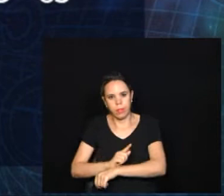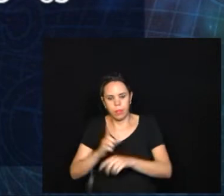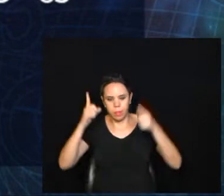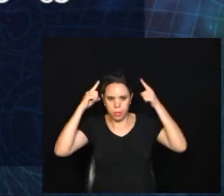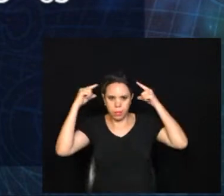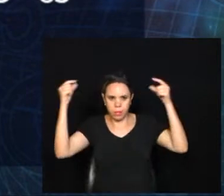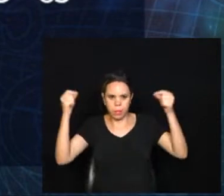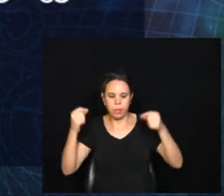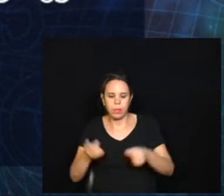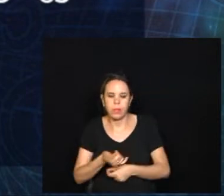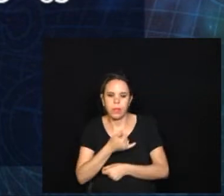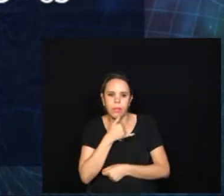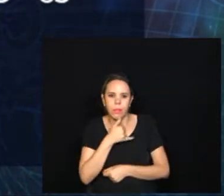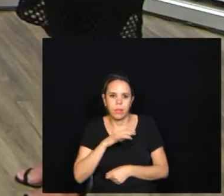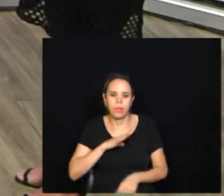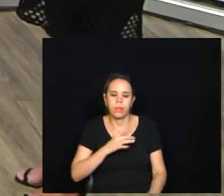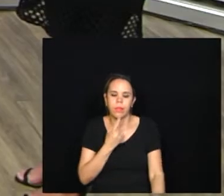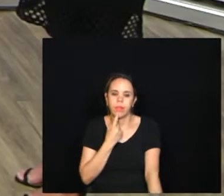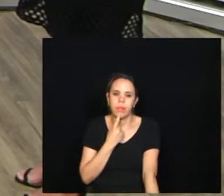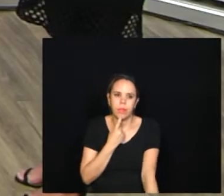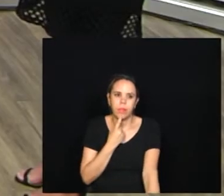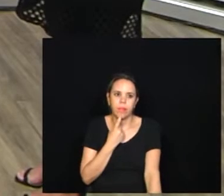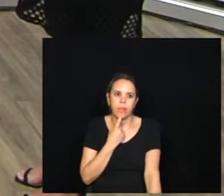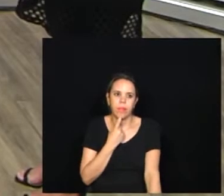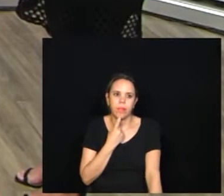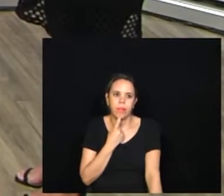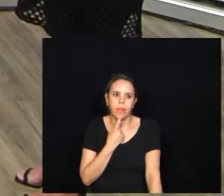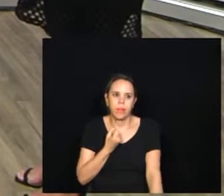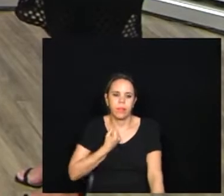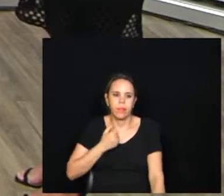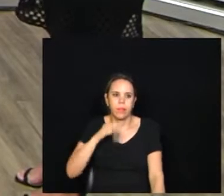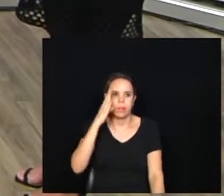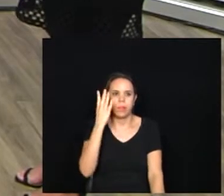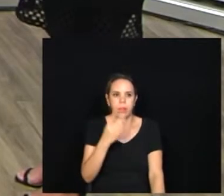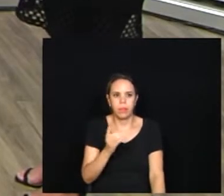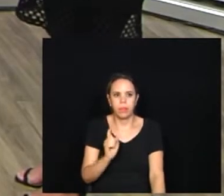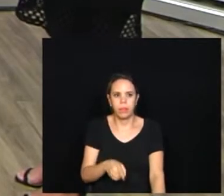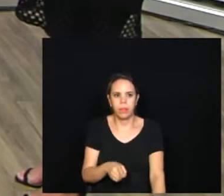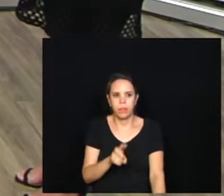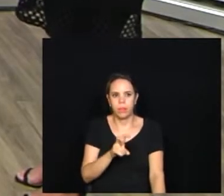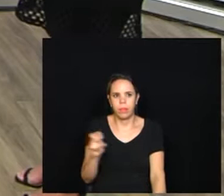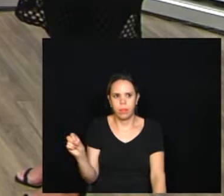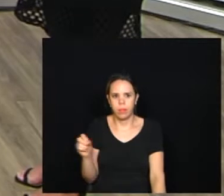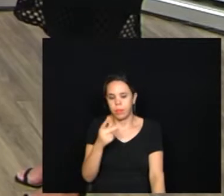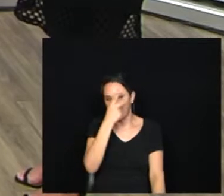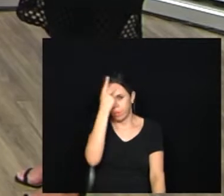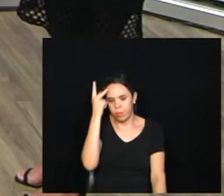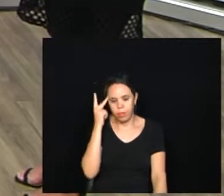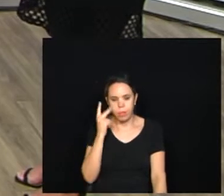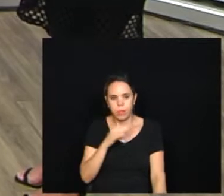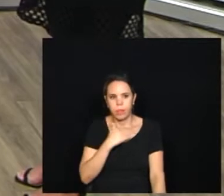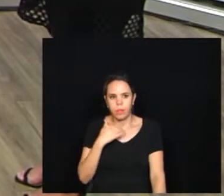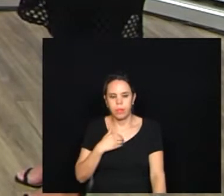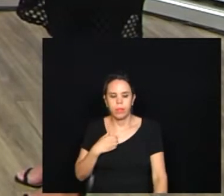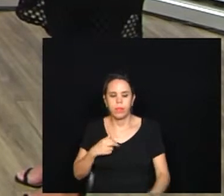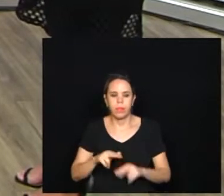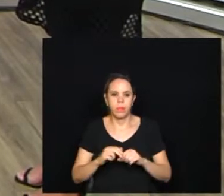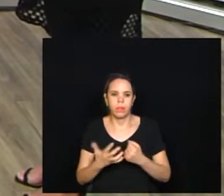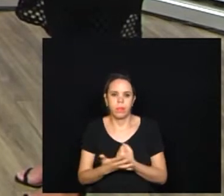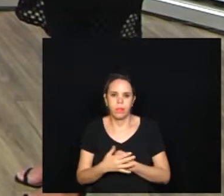Olambra. Infelizmente, na cidade de Campinas, passamos do número de 4.500 pessoas que perderam a vida